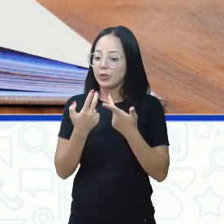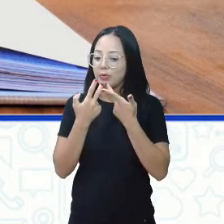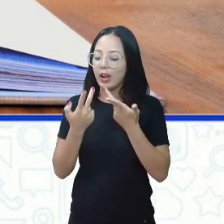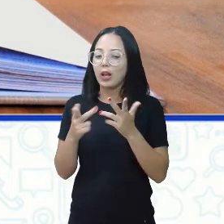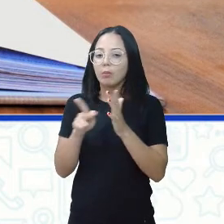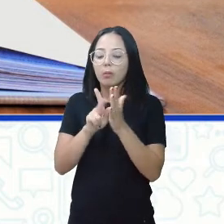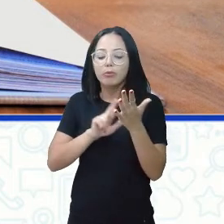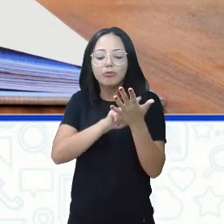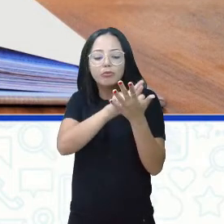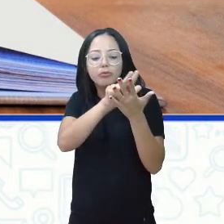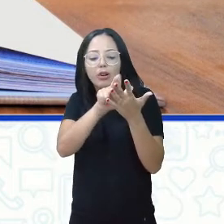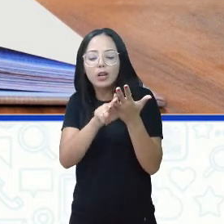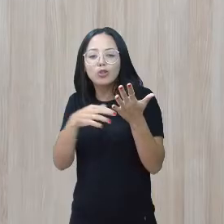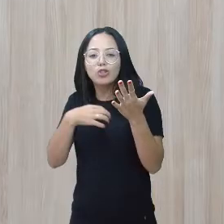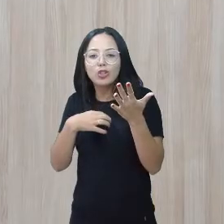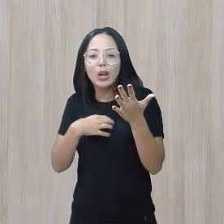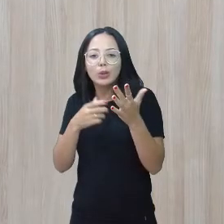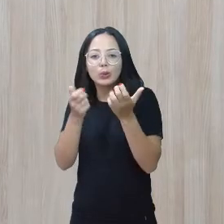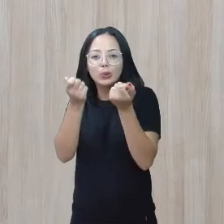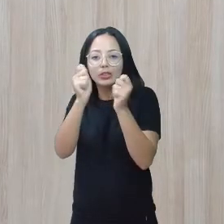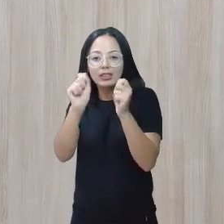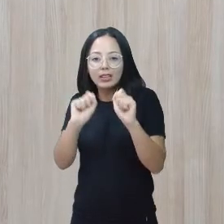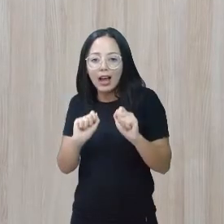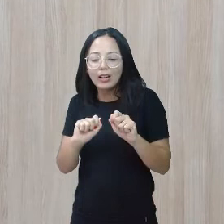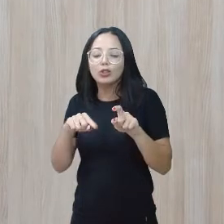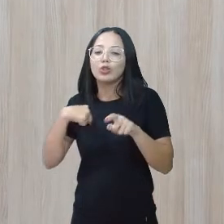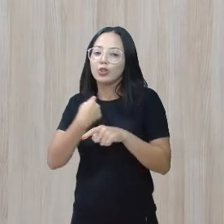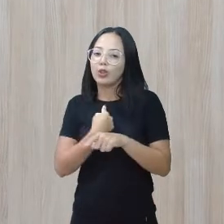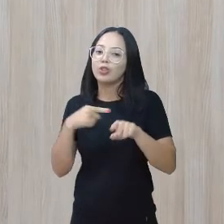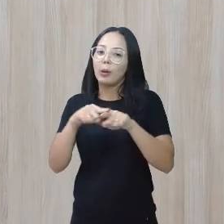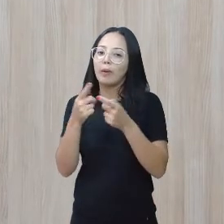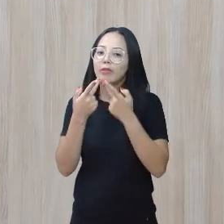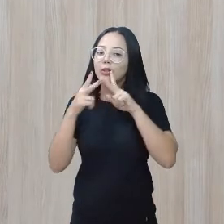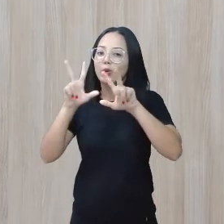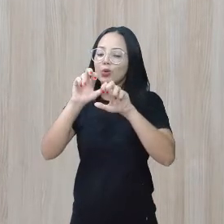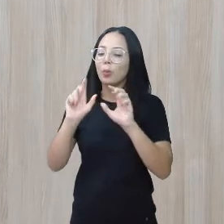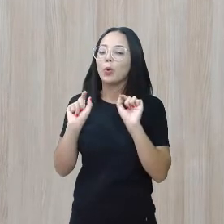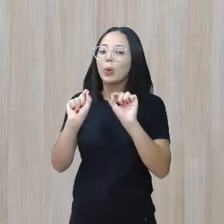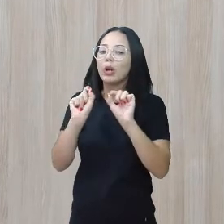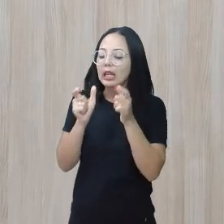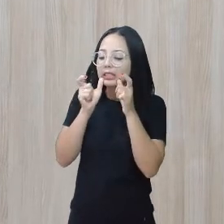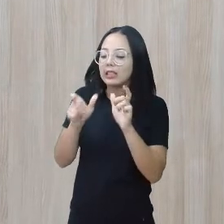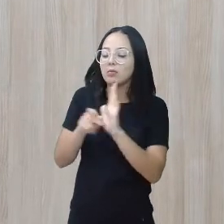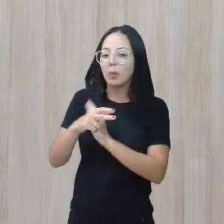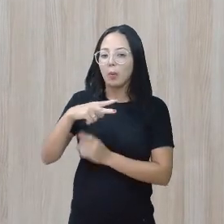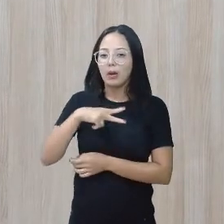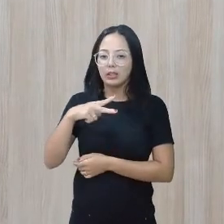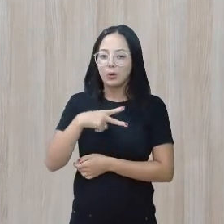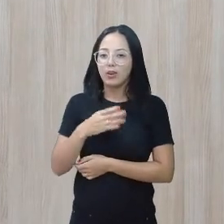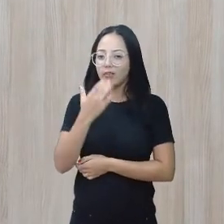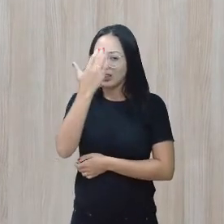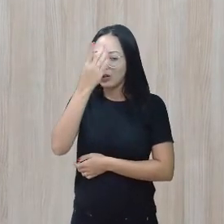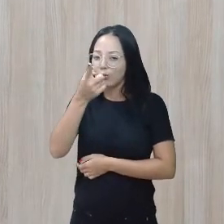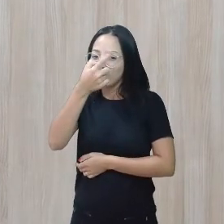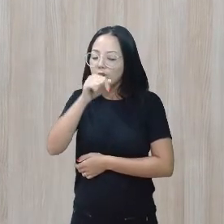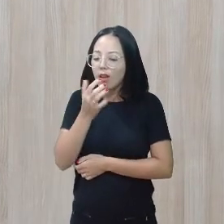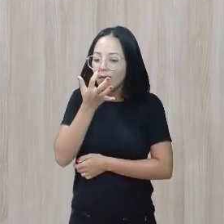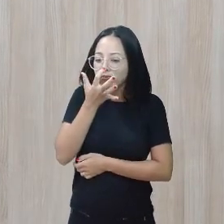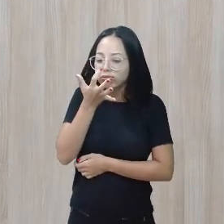de diversas formas de arte, a gente também está falando dos seus interesses pessoais. Se cercar de